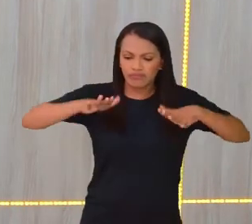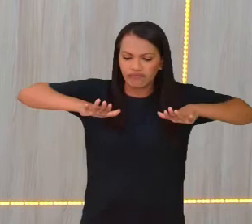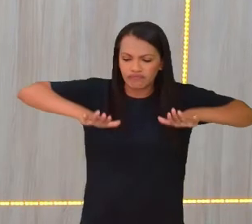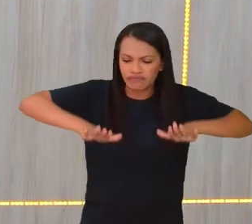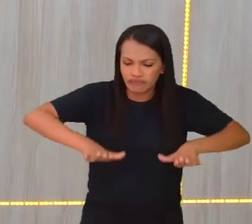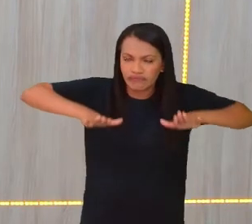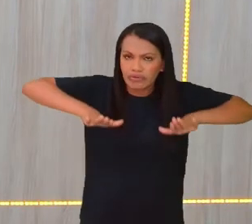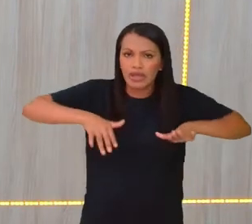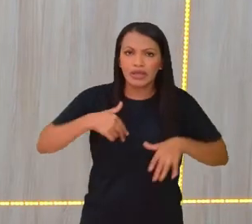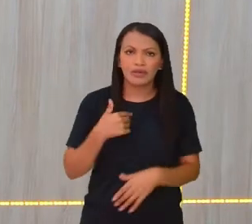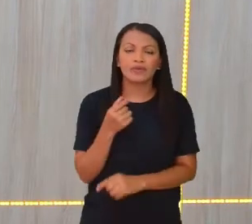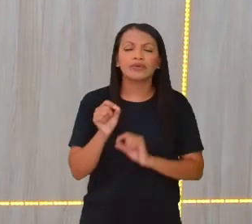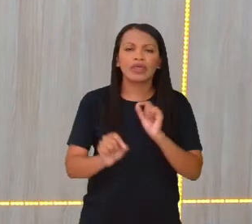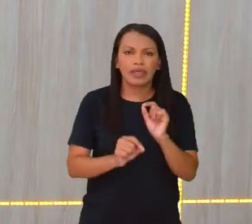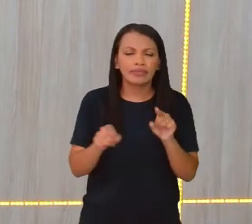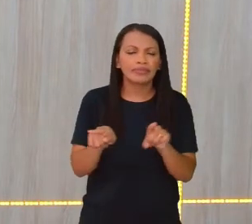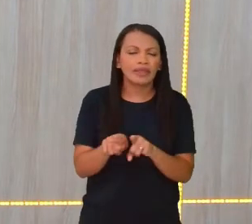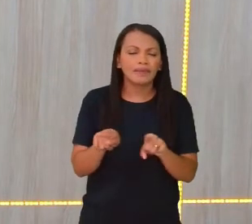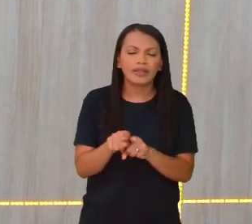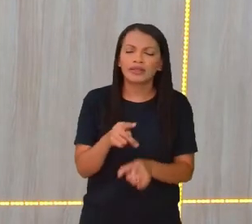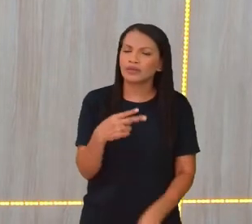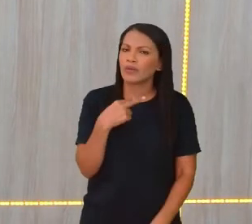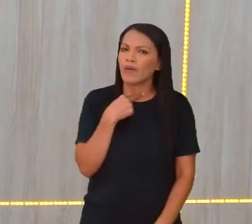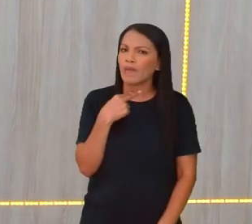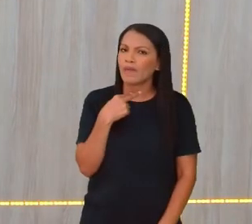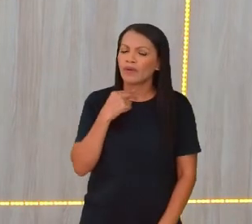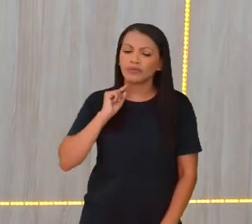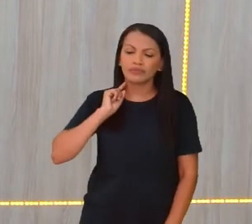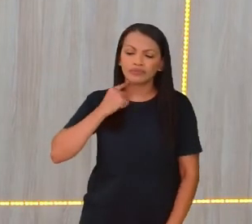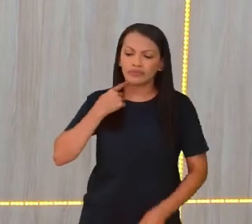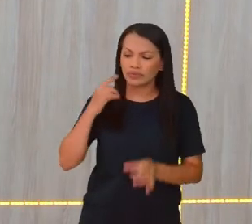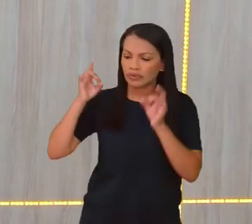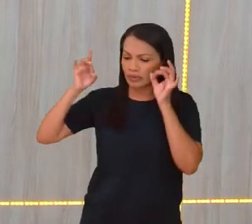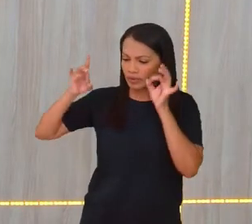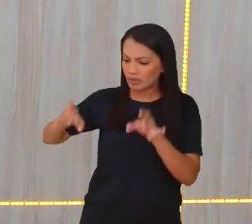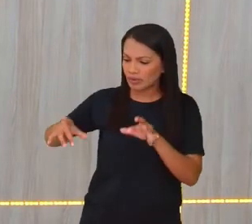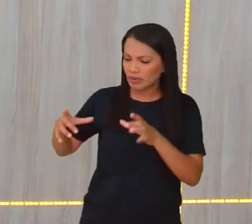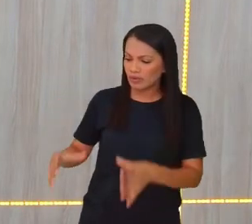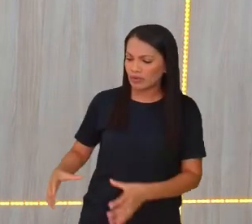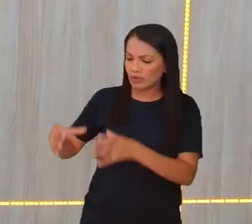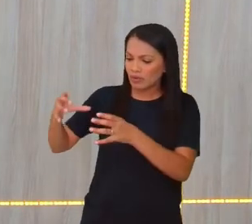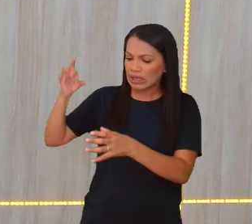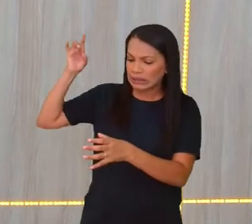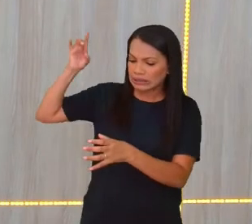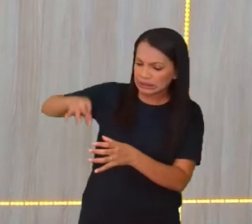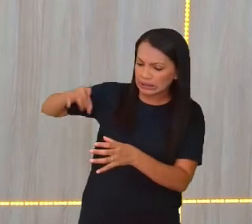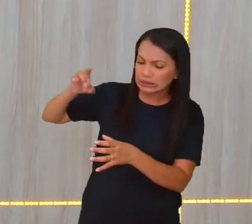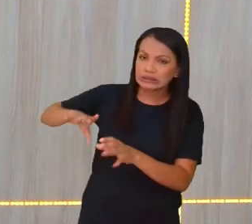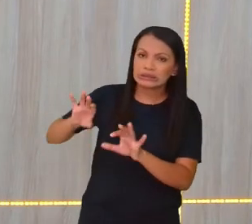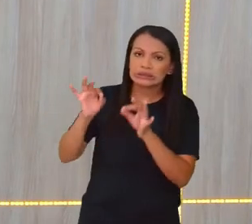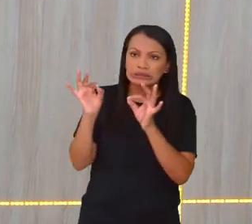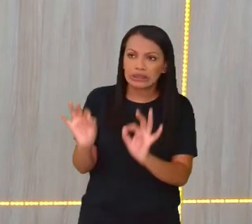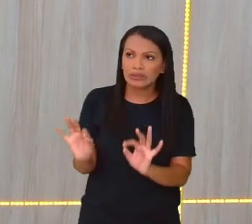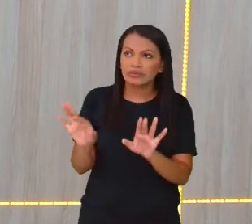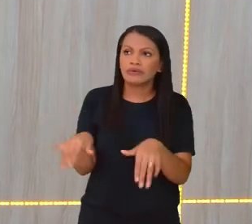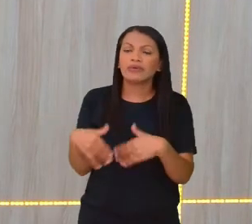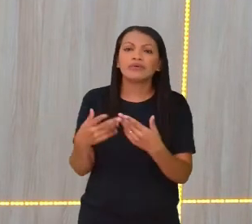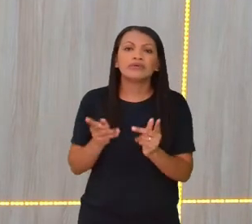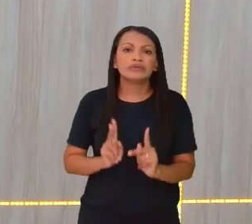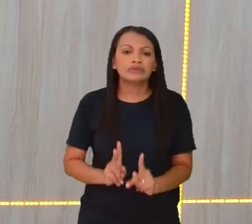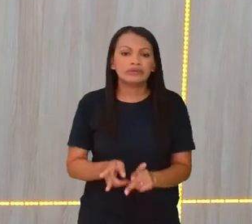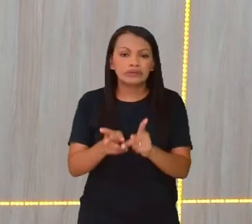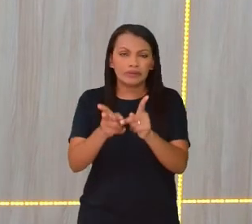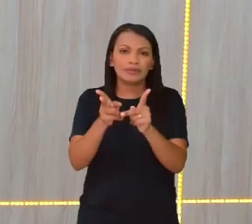não poder jogar lixo no chão. Eita, olha aí. Só podia jogar o lixo no lugar certo, que é no lixo. Então, isso sempre